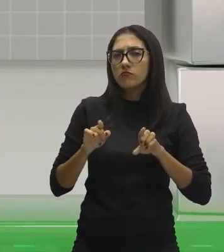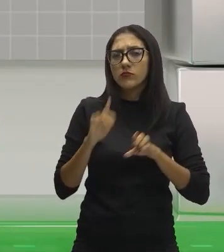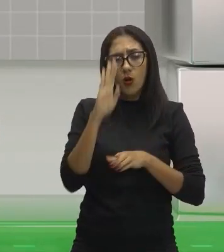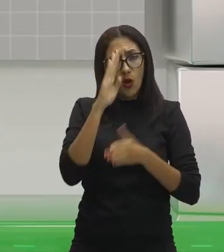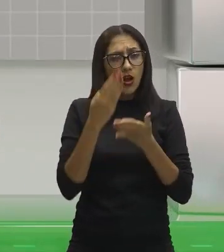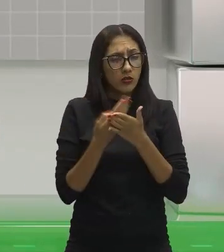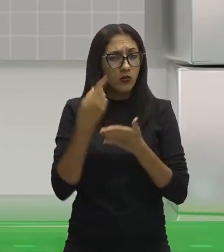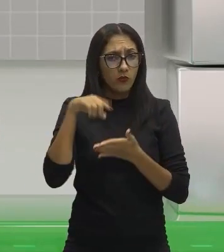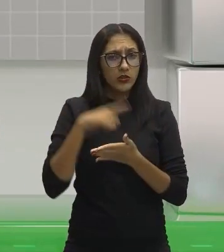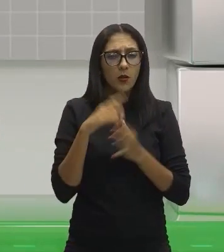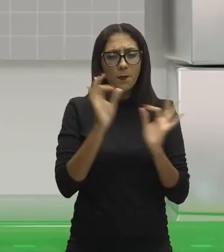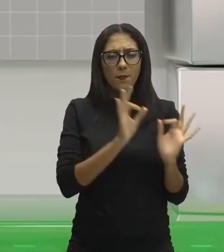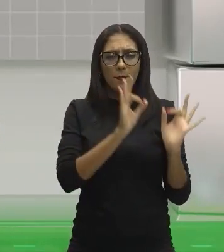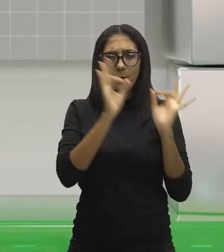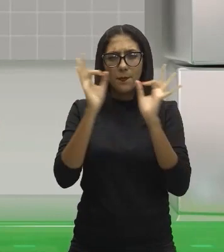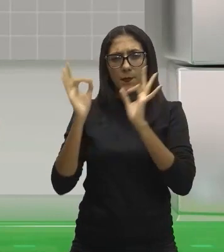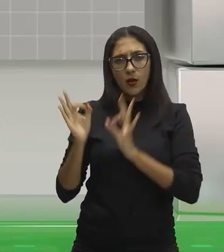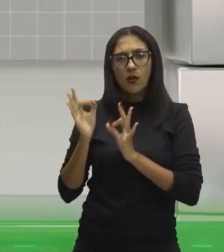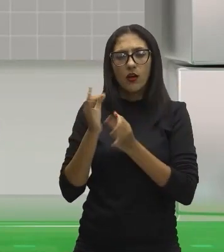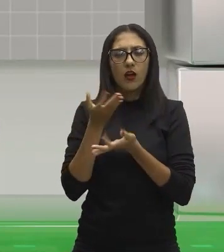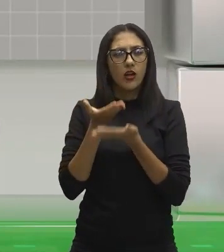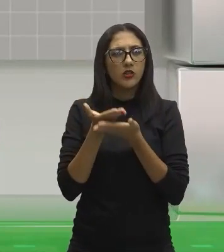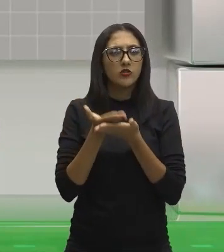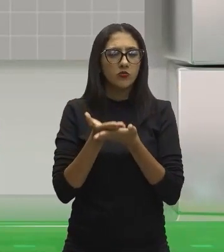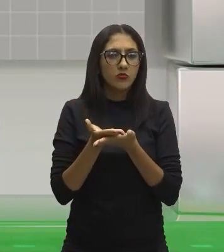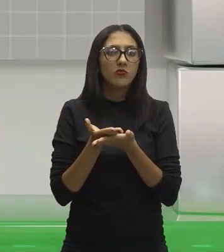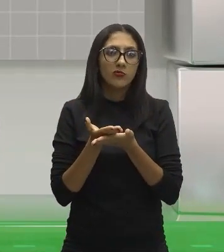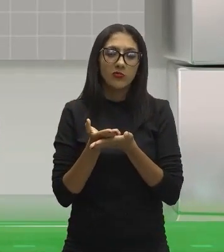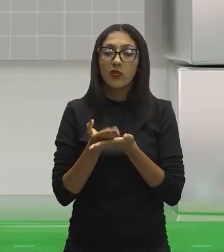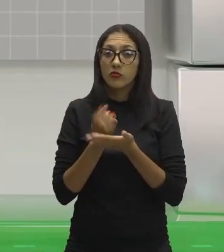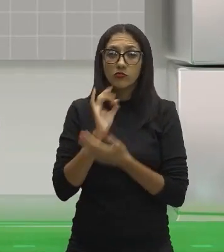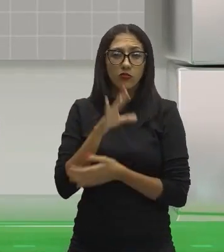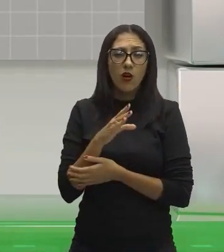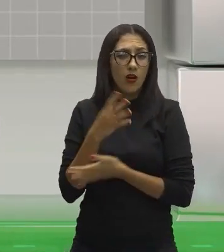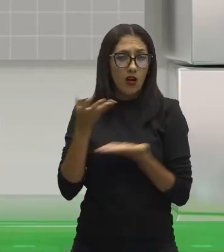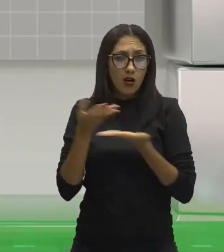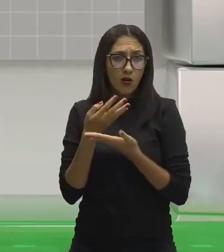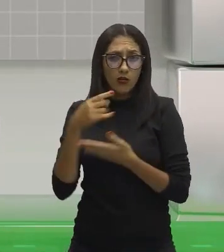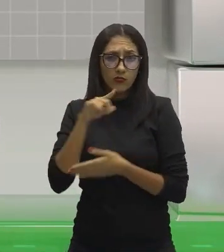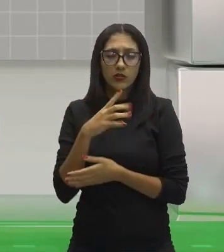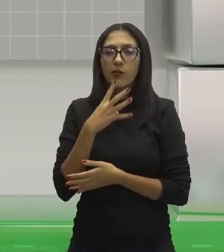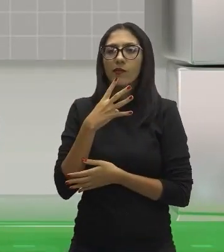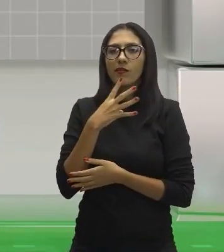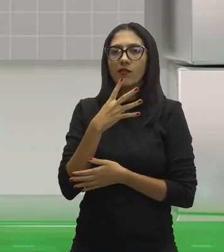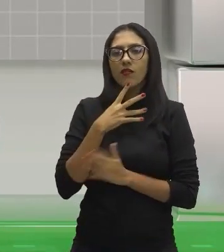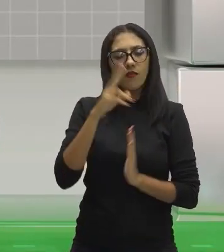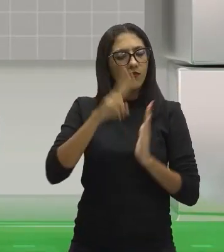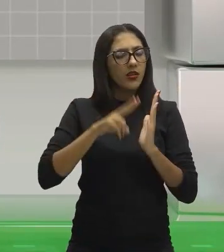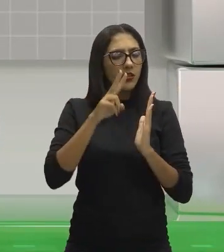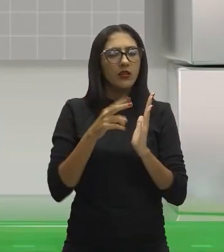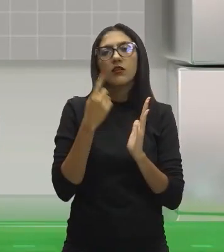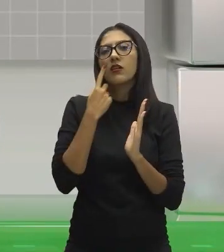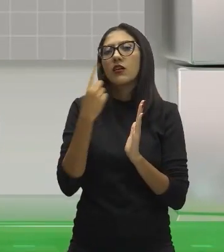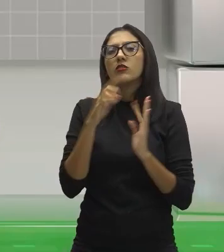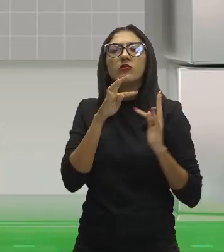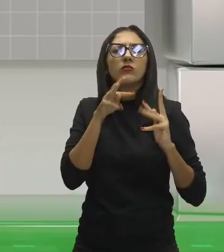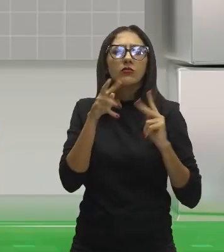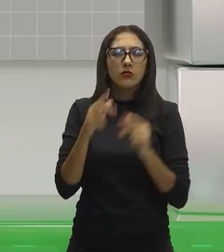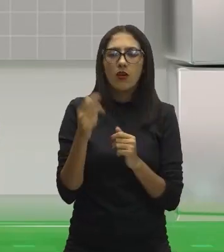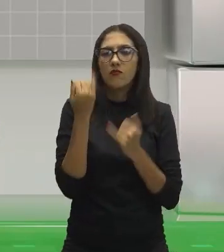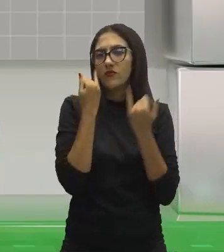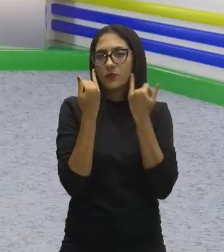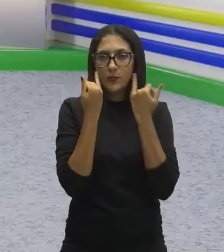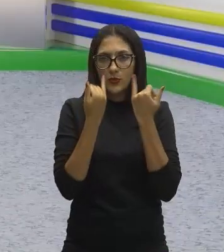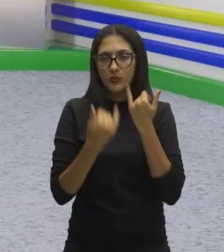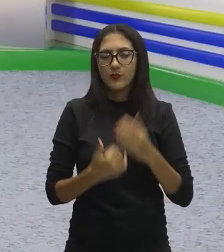outros dias, não é? Então, esse aí são os documentos que fazem parte do nosso pacote didático,